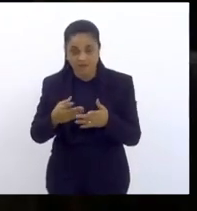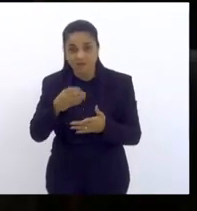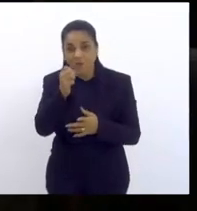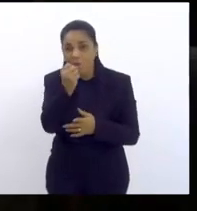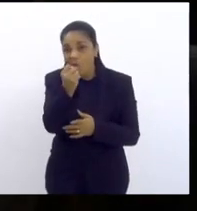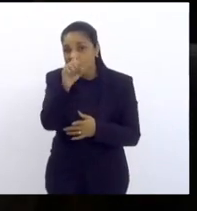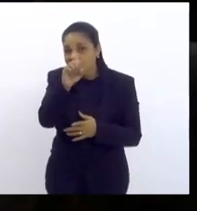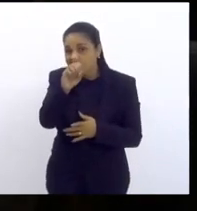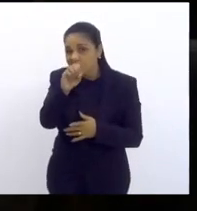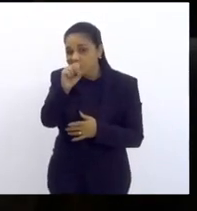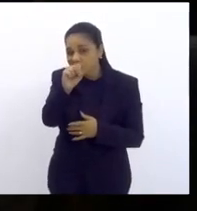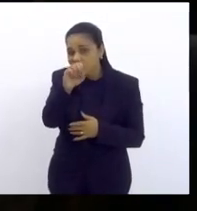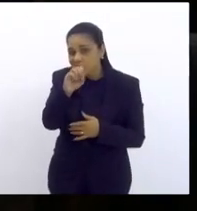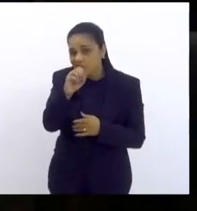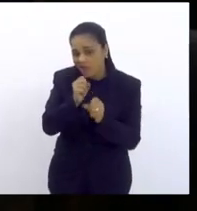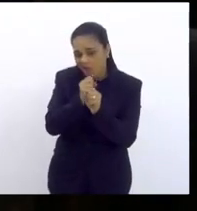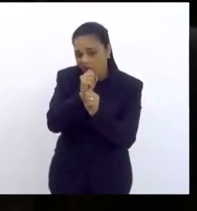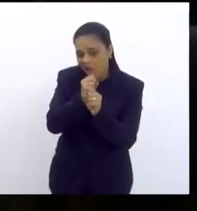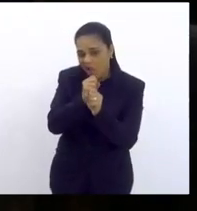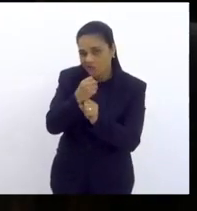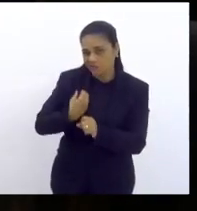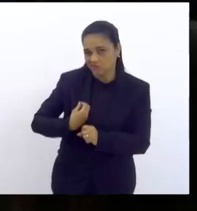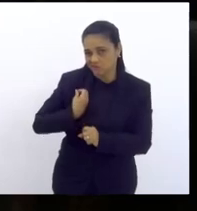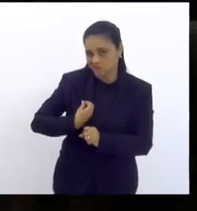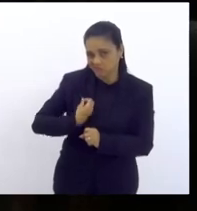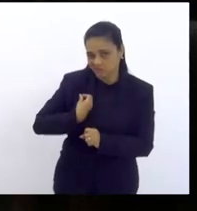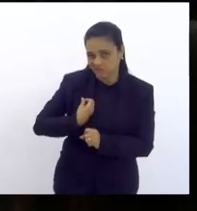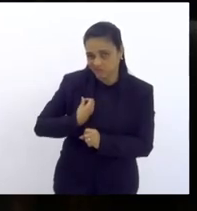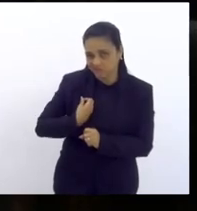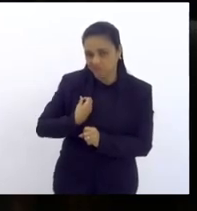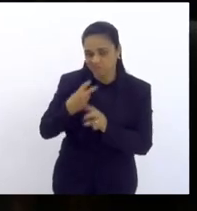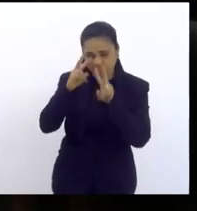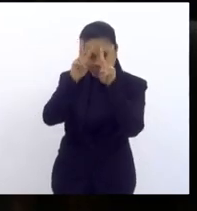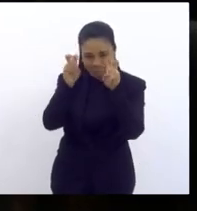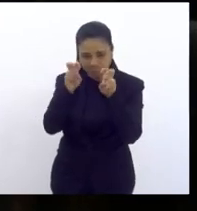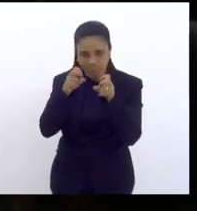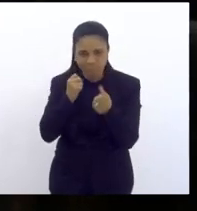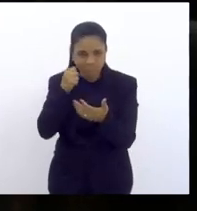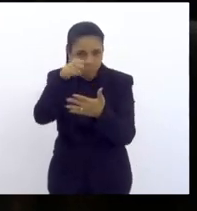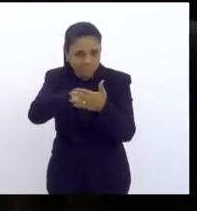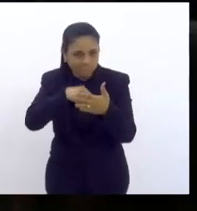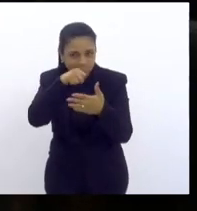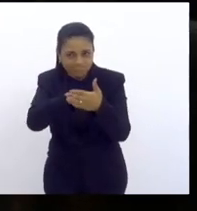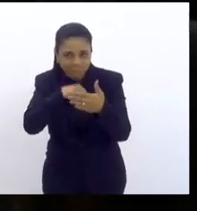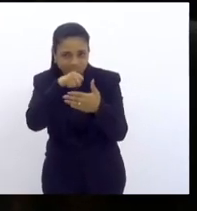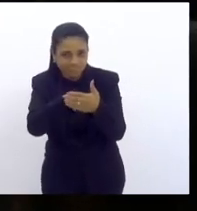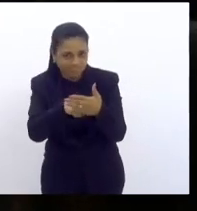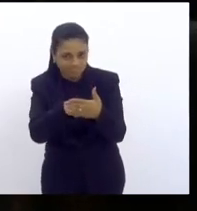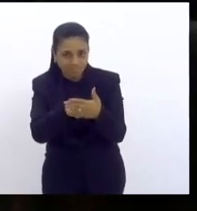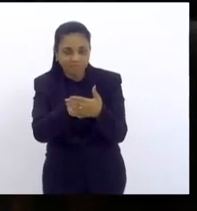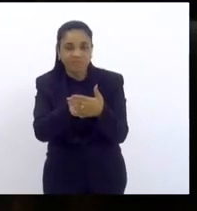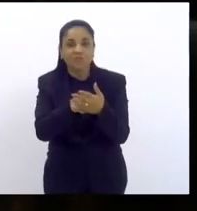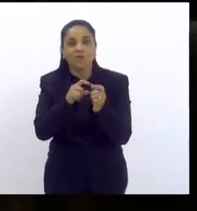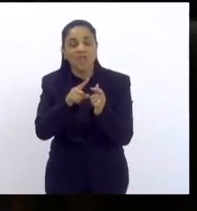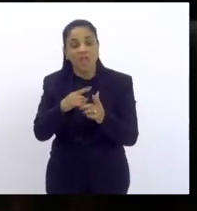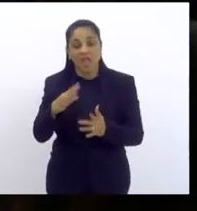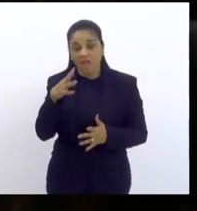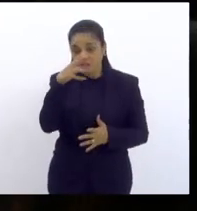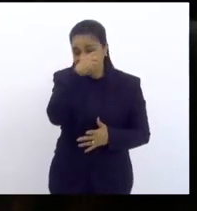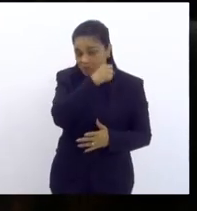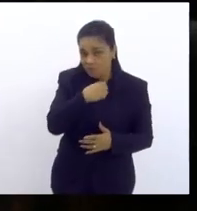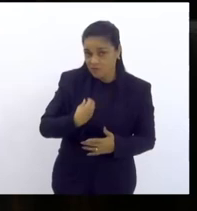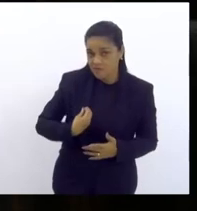existência lutando por uma causa nobre que é uma causa da favor a vida